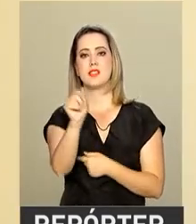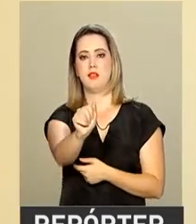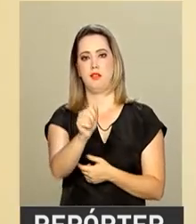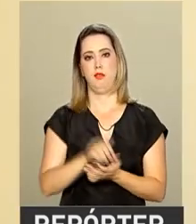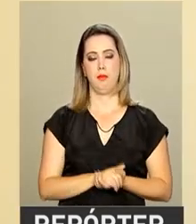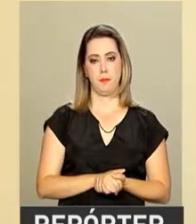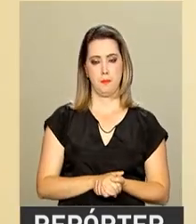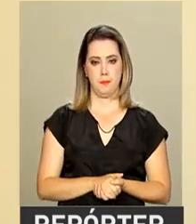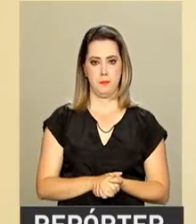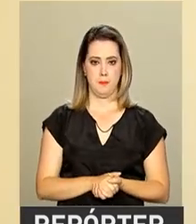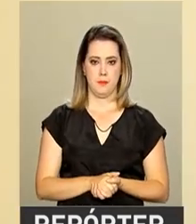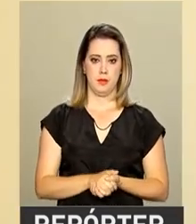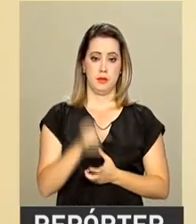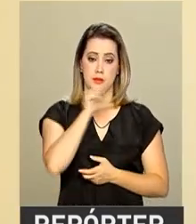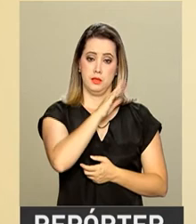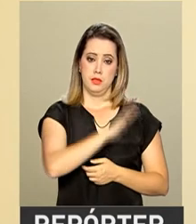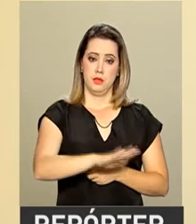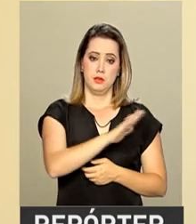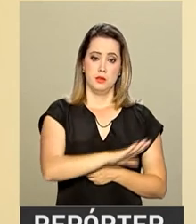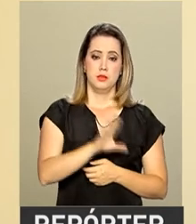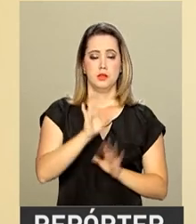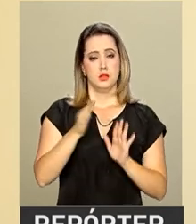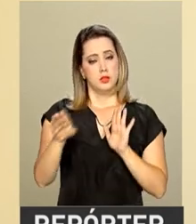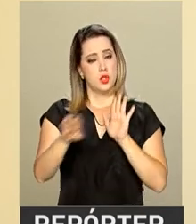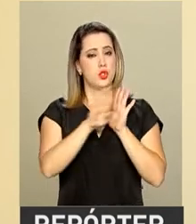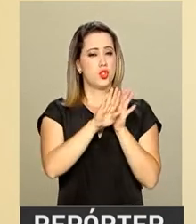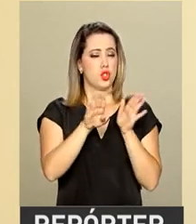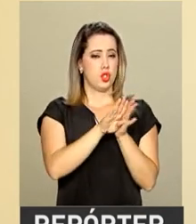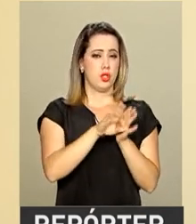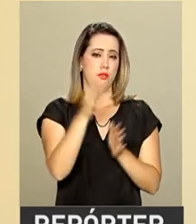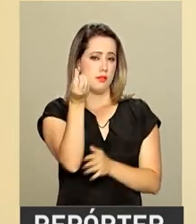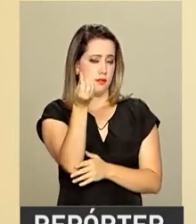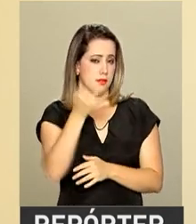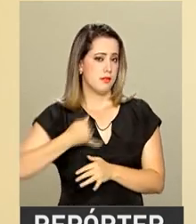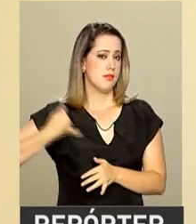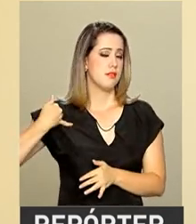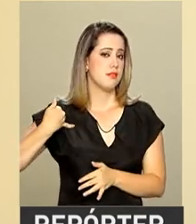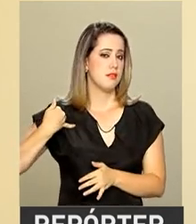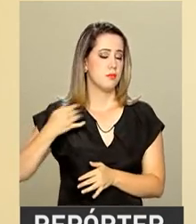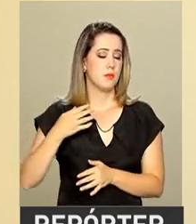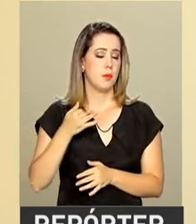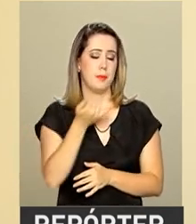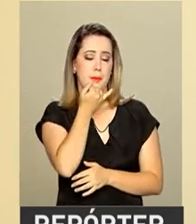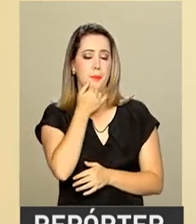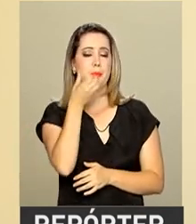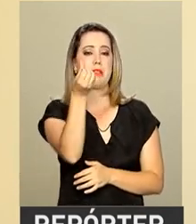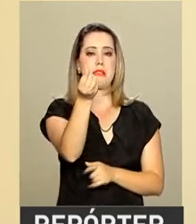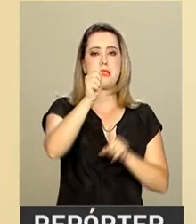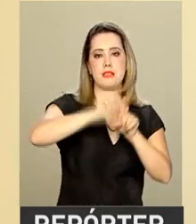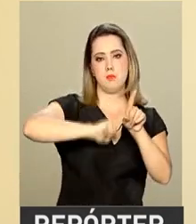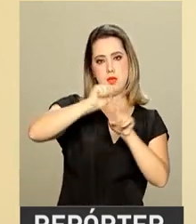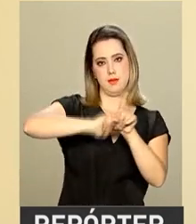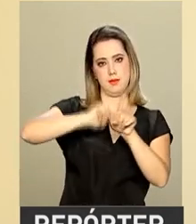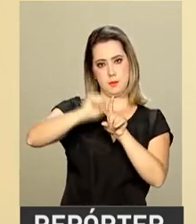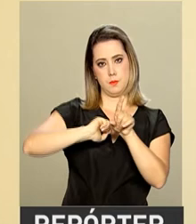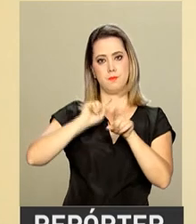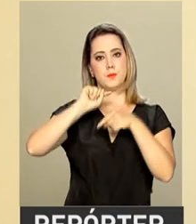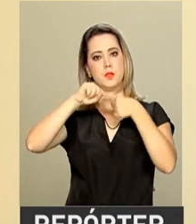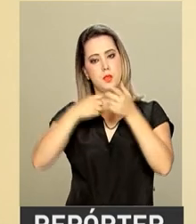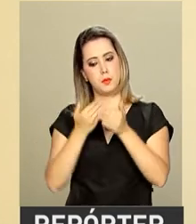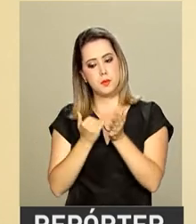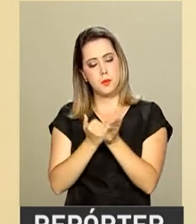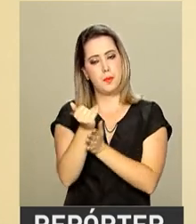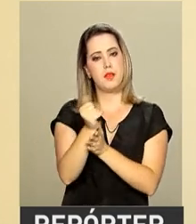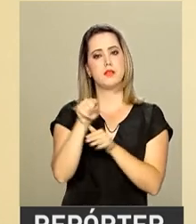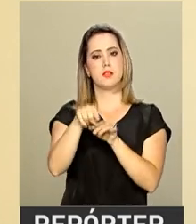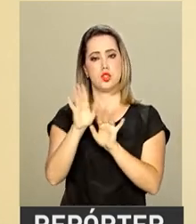chegam para a gente aqui com uma média de 6 meses a 1 ano de idade, né, por uma série de questões. E logo que elas chegam,